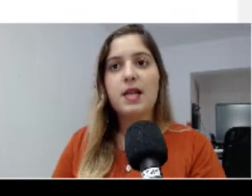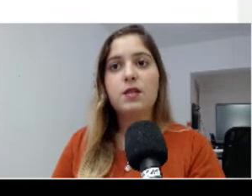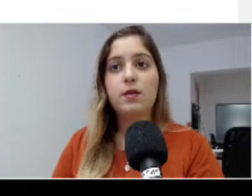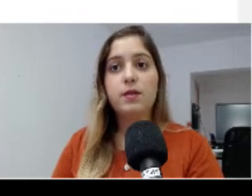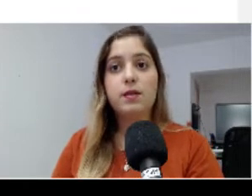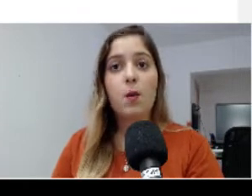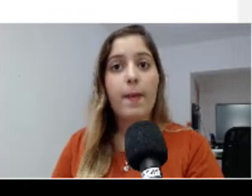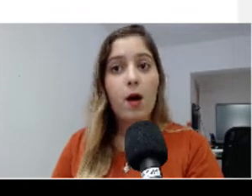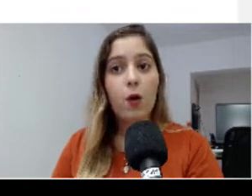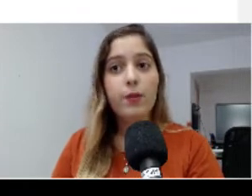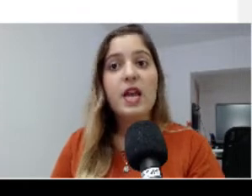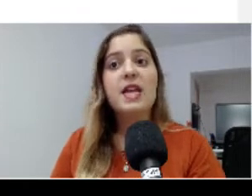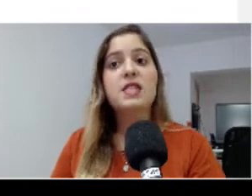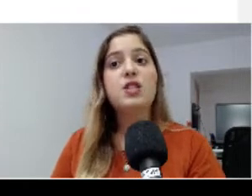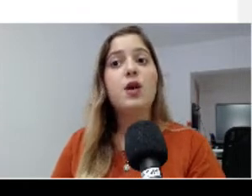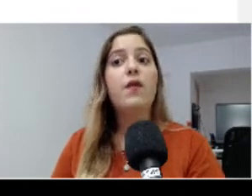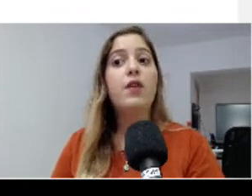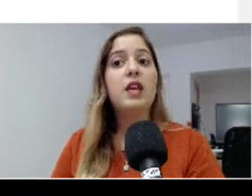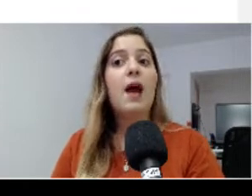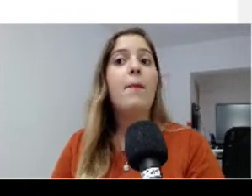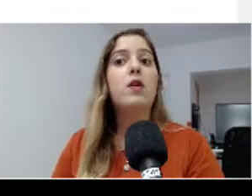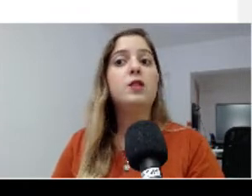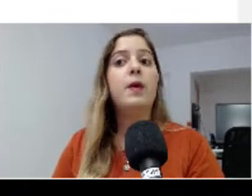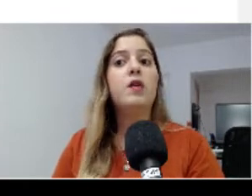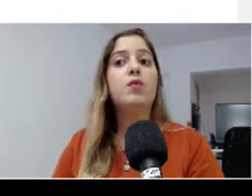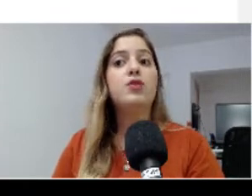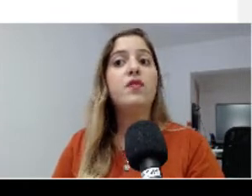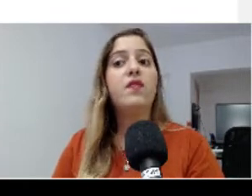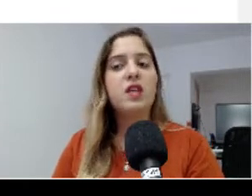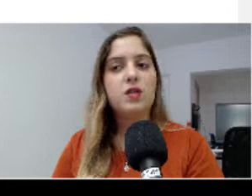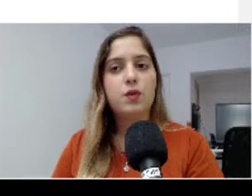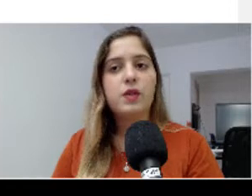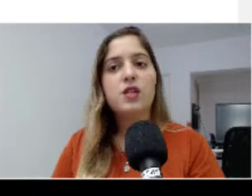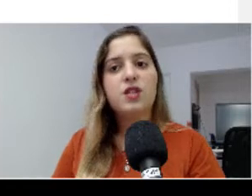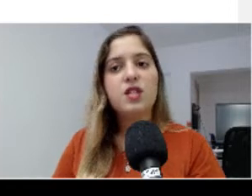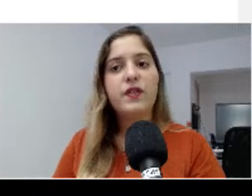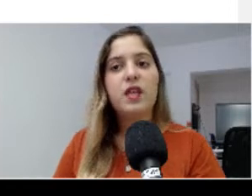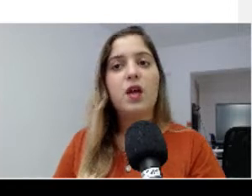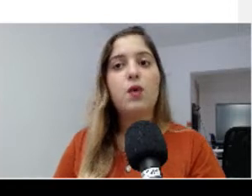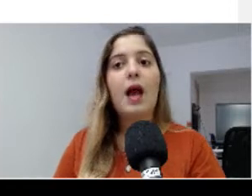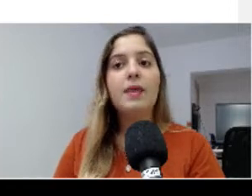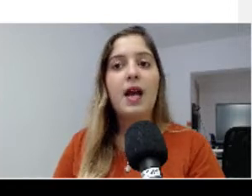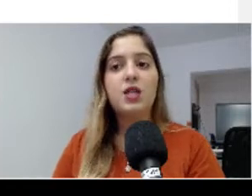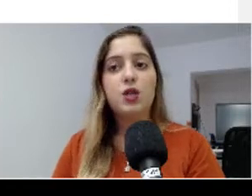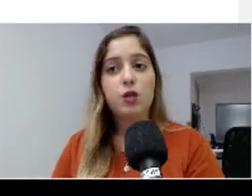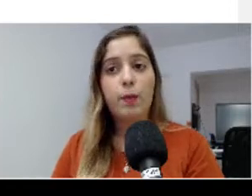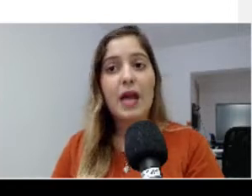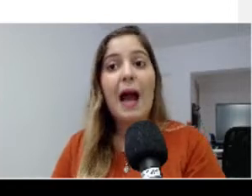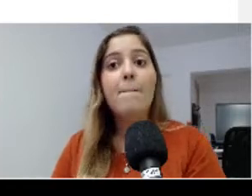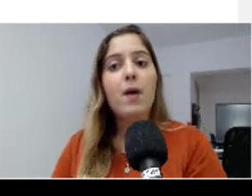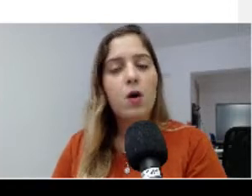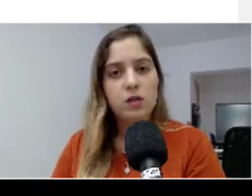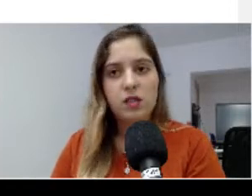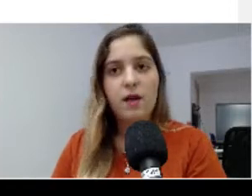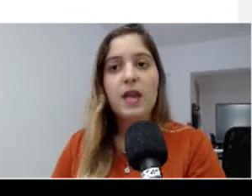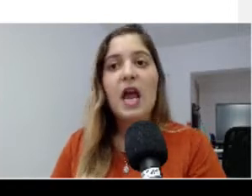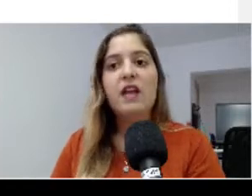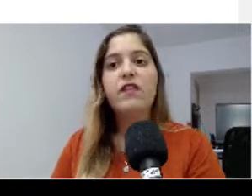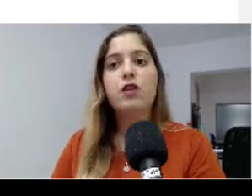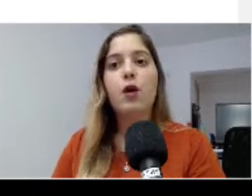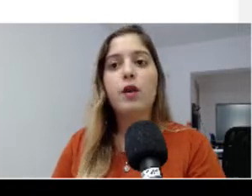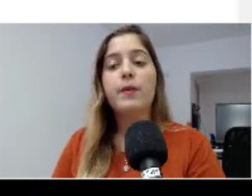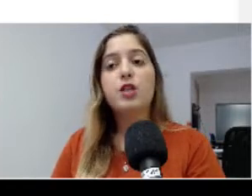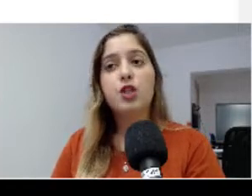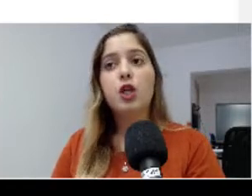Sobre as eleições em São Paulo, existe euforia após período difícil, diz Fernando Haddad sobre aposta